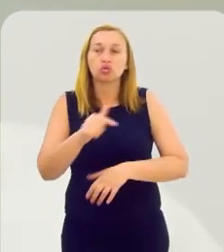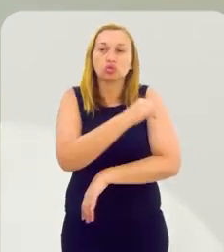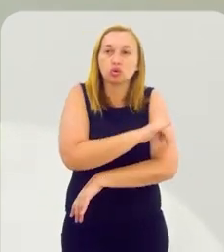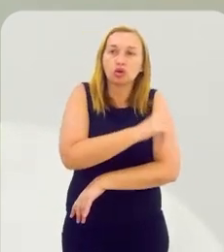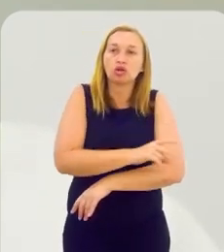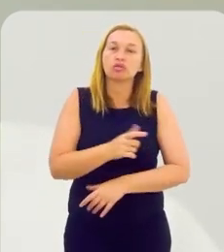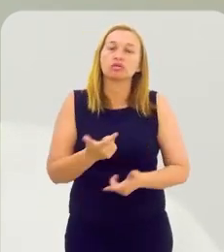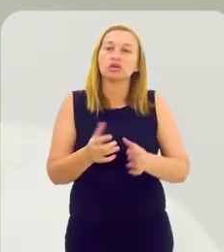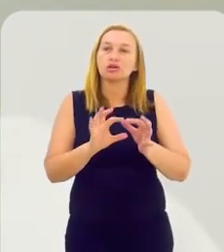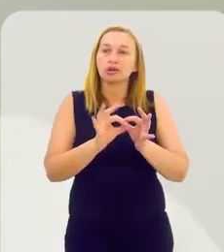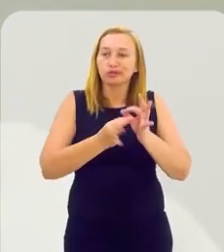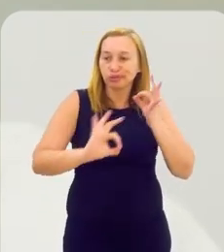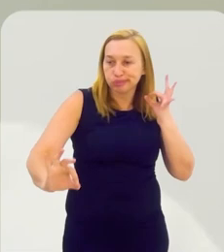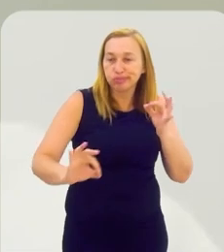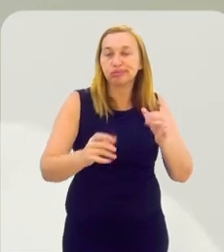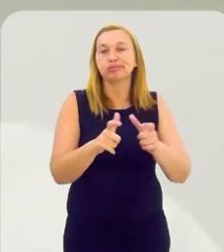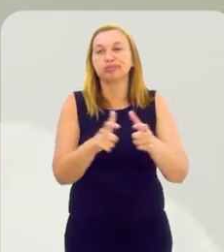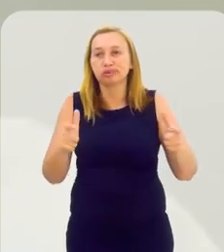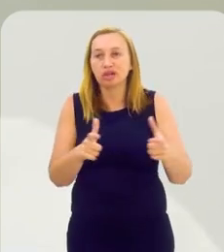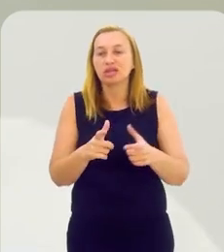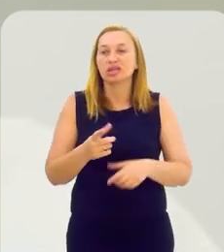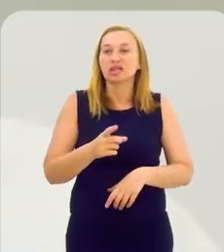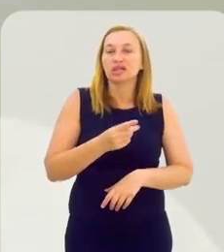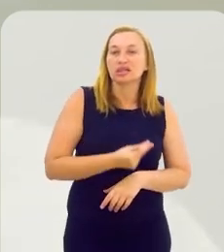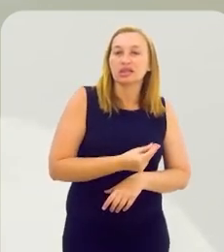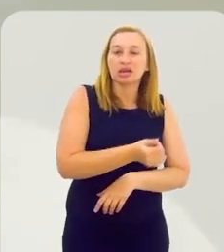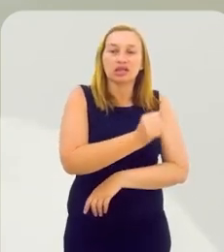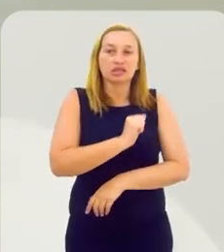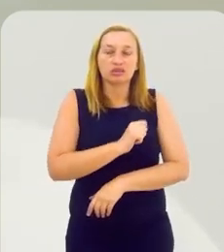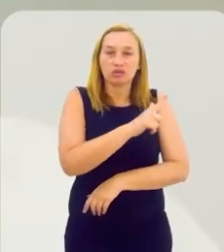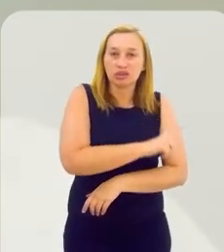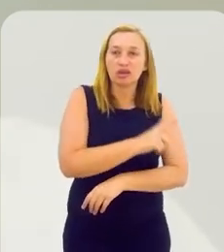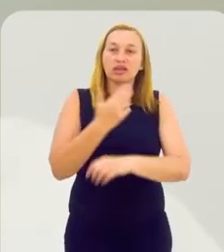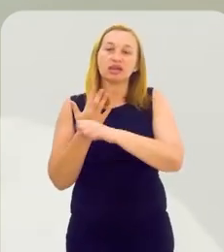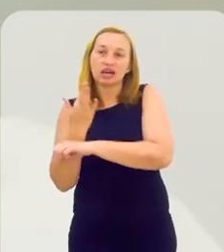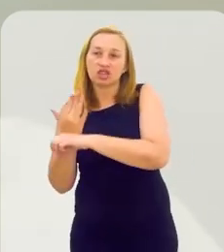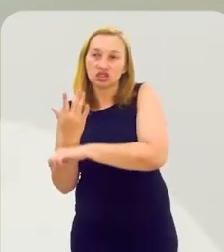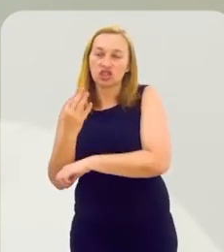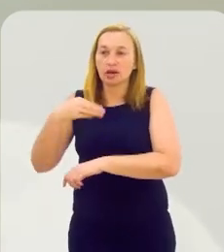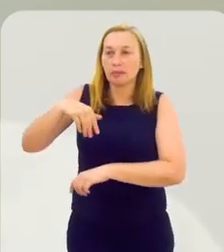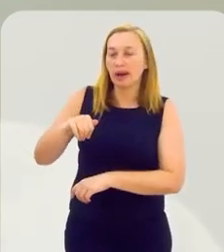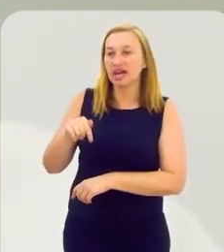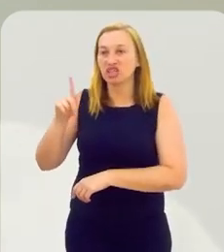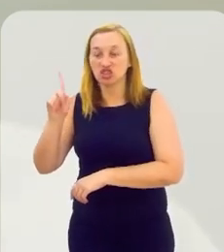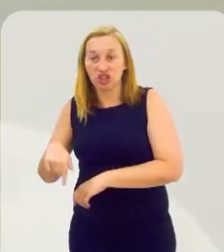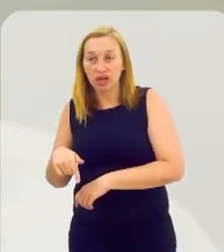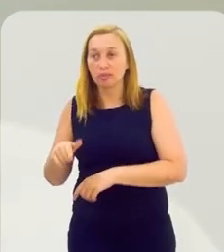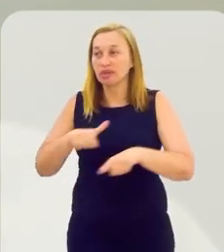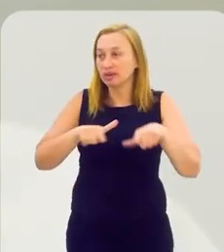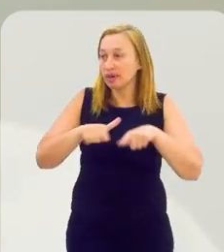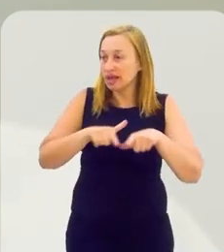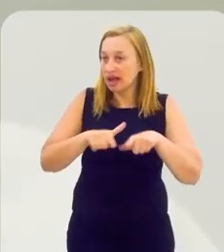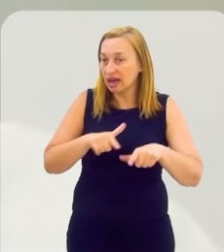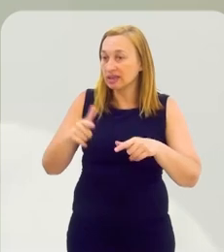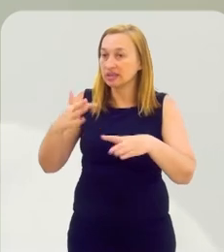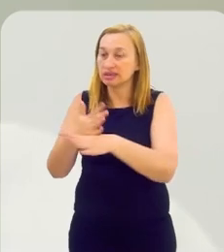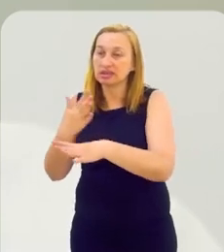são jornadas muito grandes. A gente que sai de São Gonçalo, de Caxias, de Magé, de outros lugares para trabalhar na cidade do Rio de